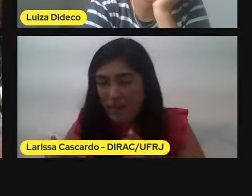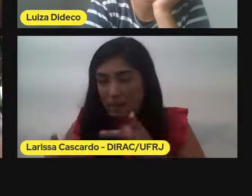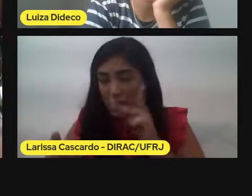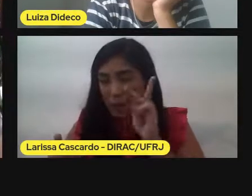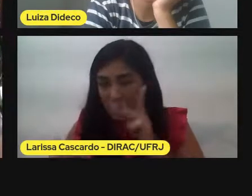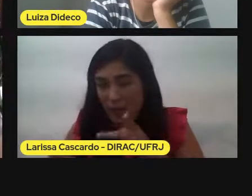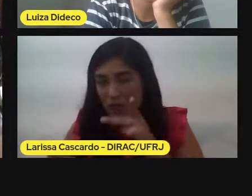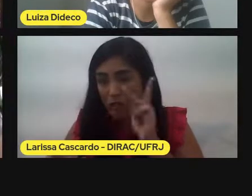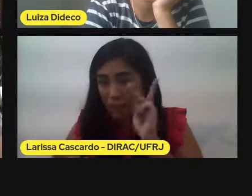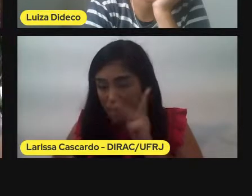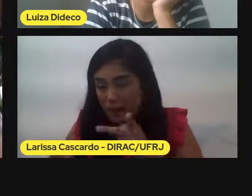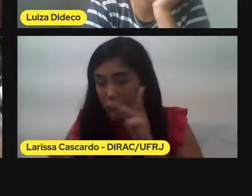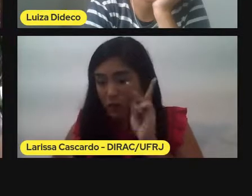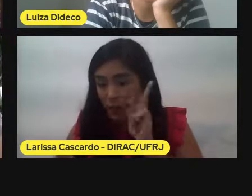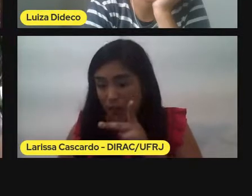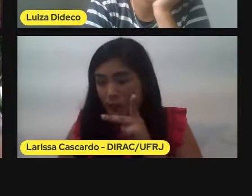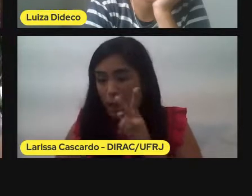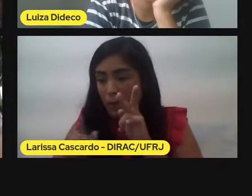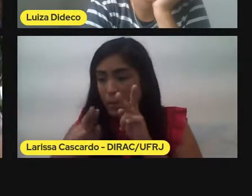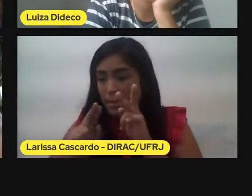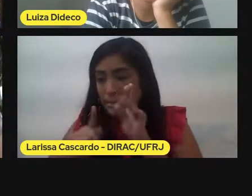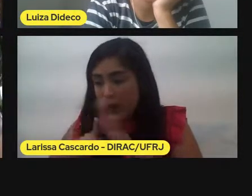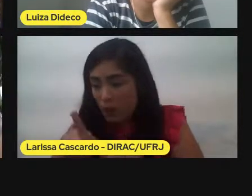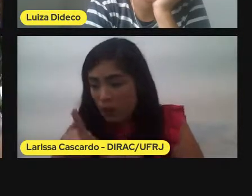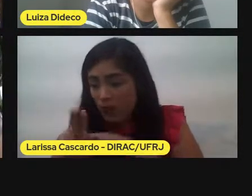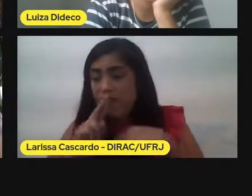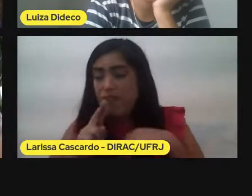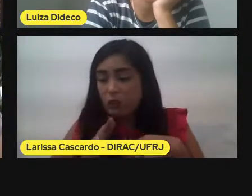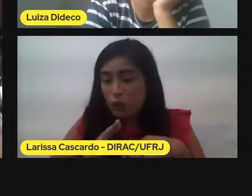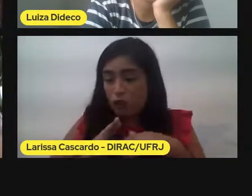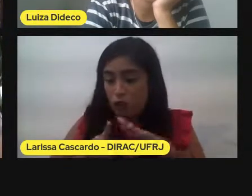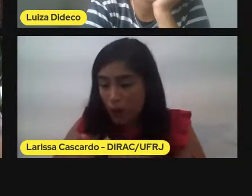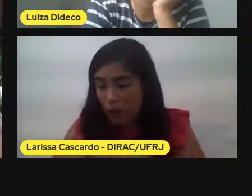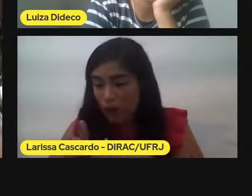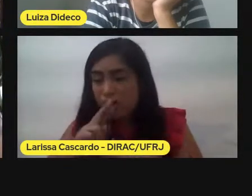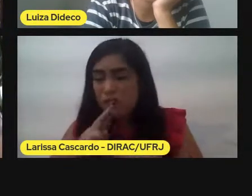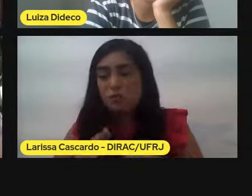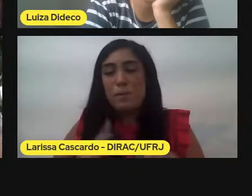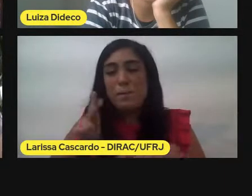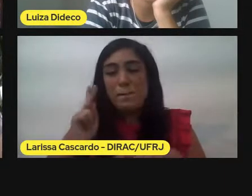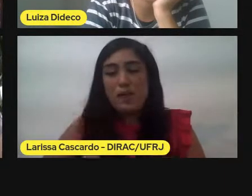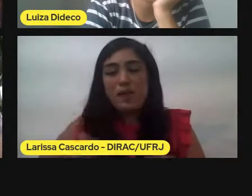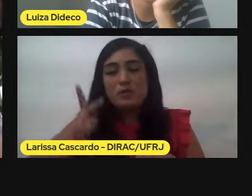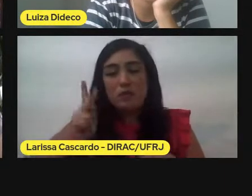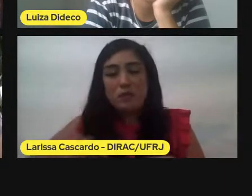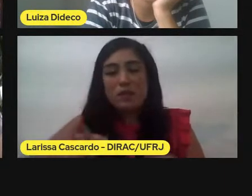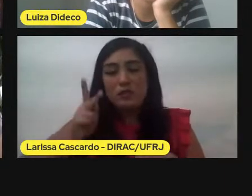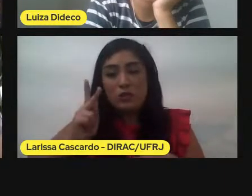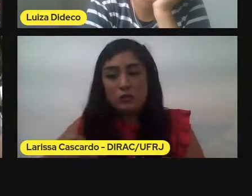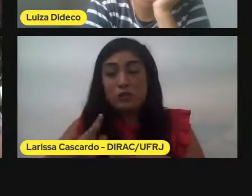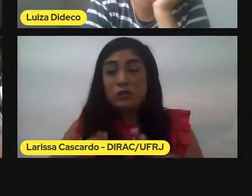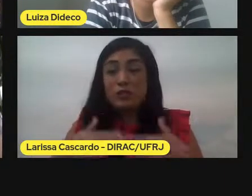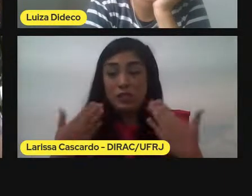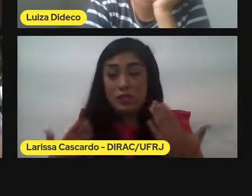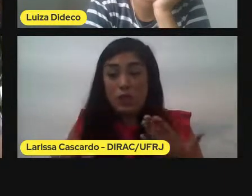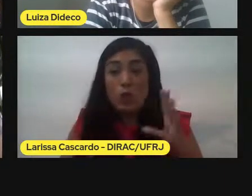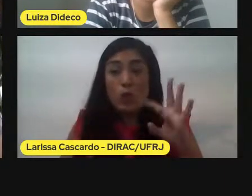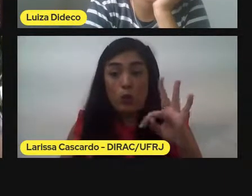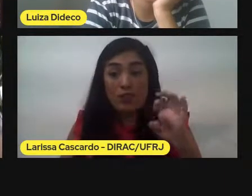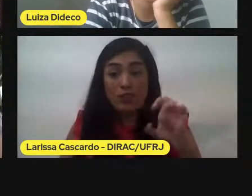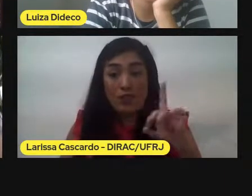mesmas respostas a essas perguntas. E aí, mais diretamente sobre o tédio, ele vai continuar, vai dizendo